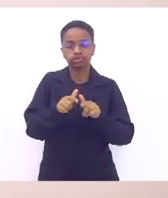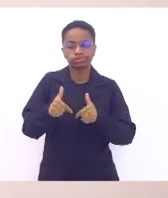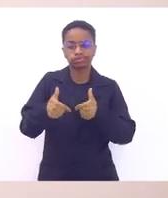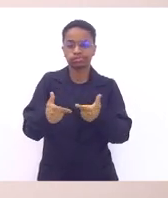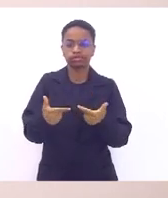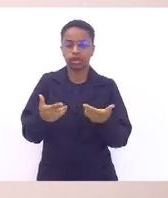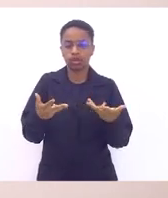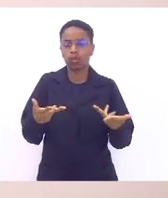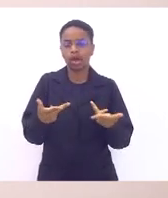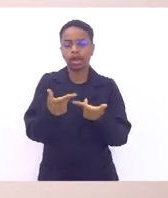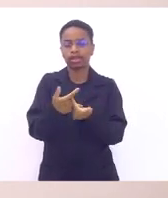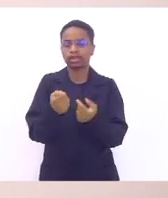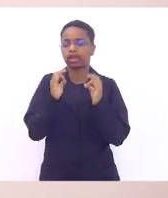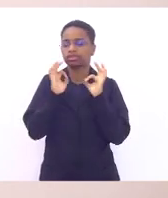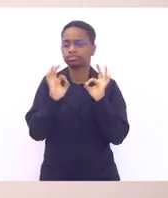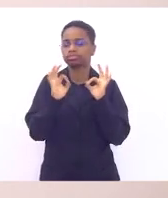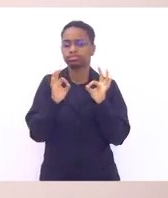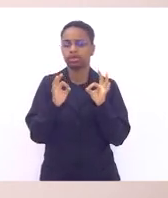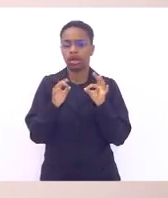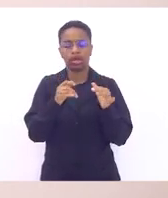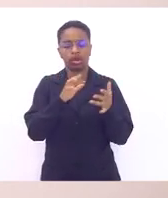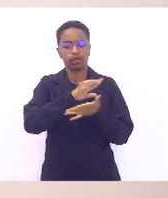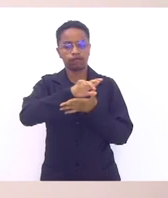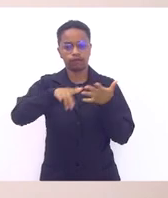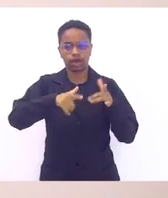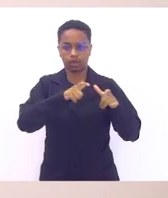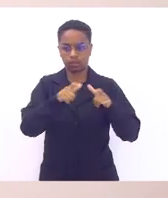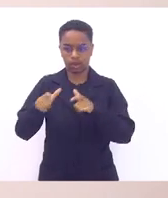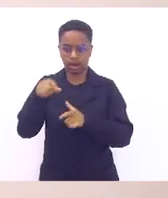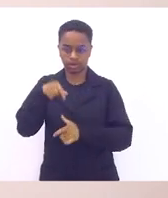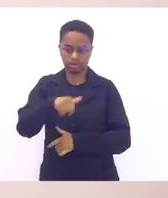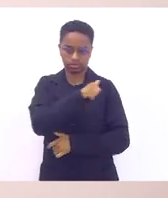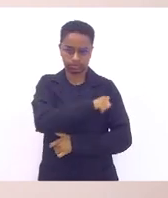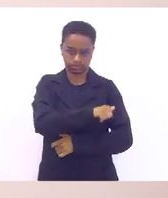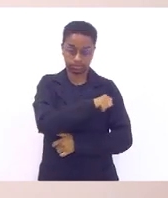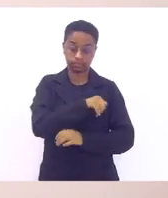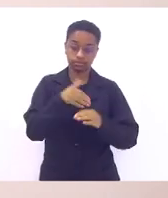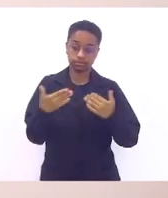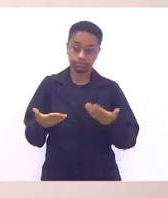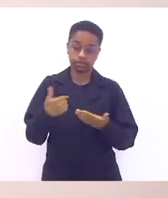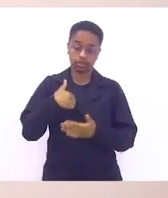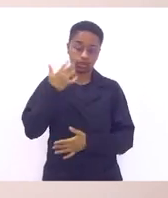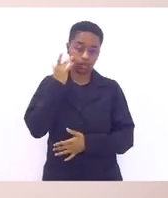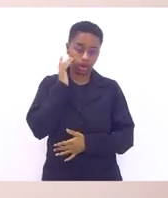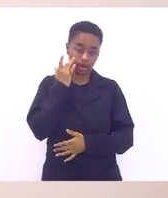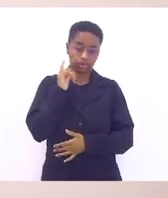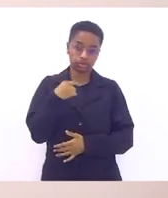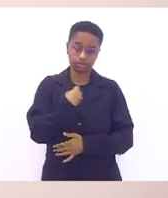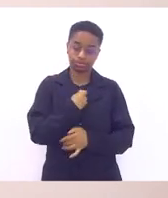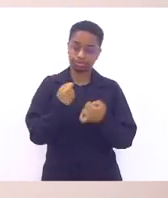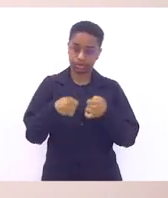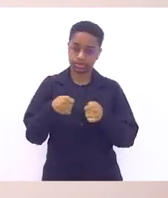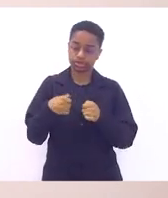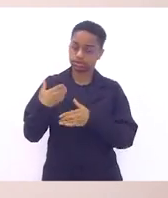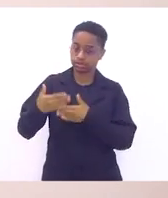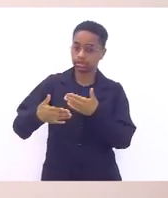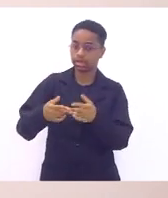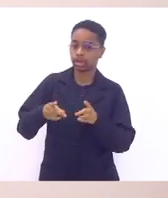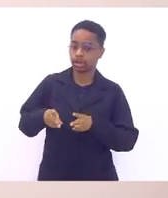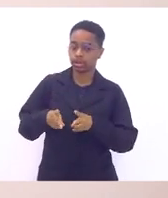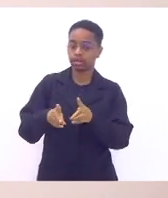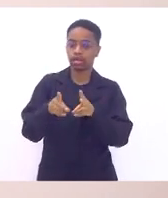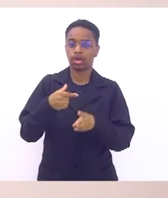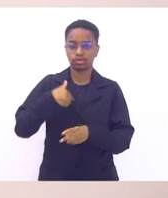vocês estão entregando em um monte de lugar aí pelo nosso Estado. Então, eu acho que a gente tem que caminhar para isso. Sei das